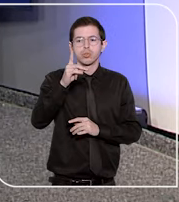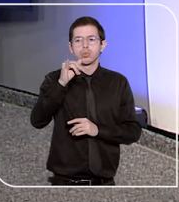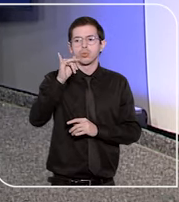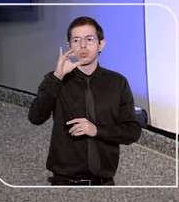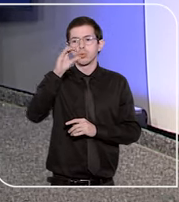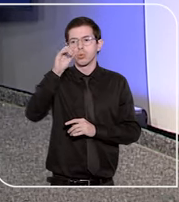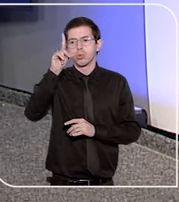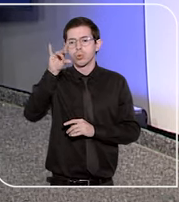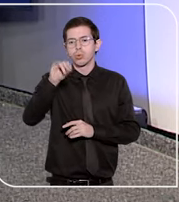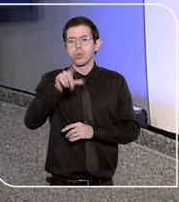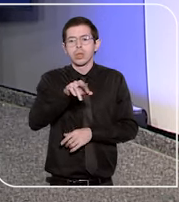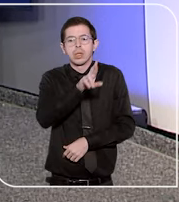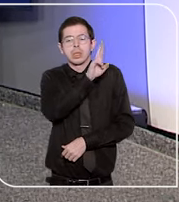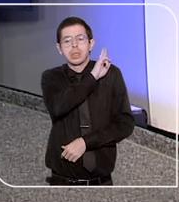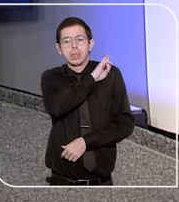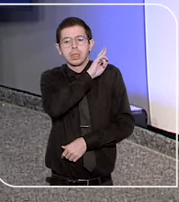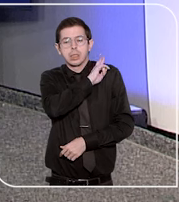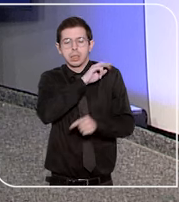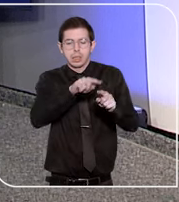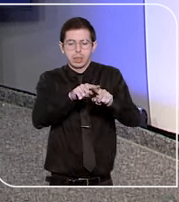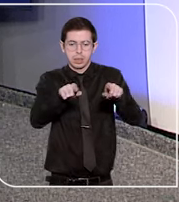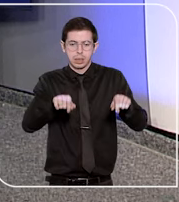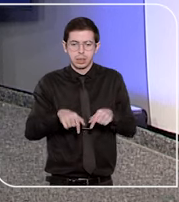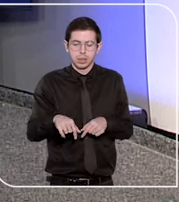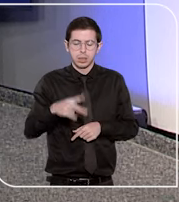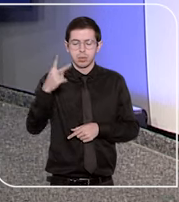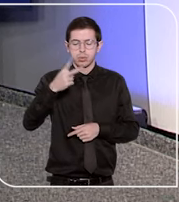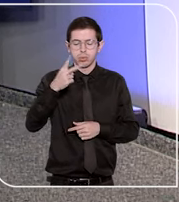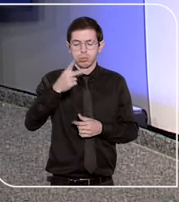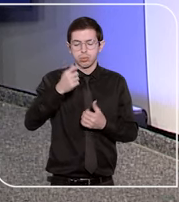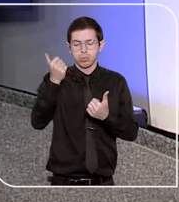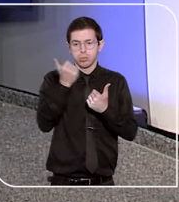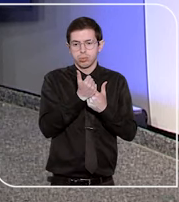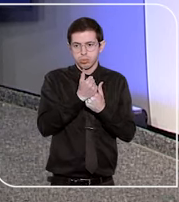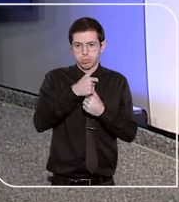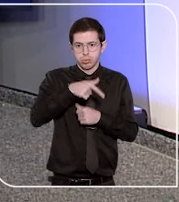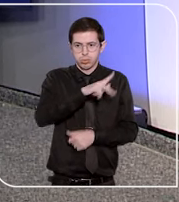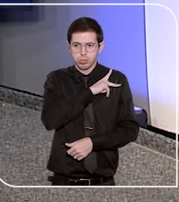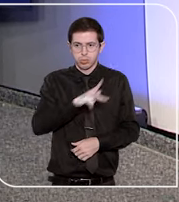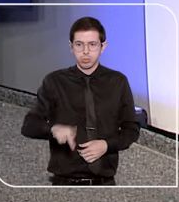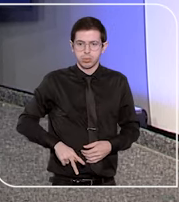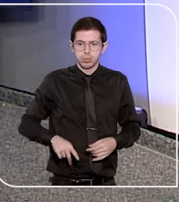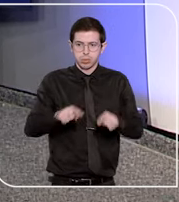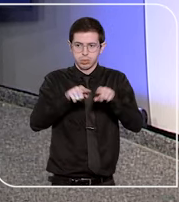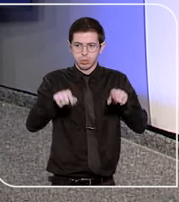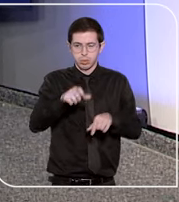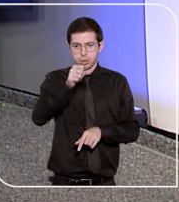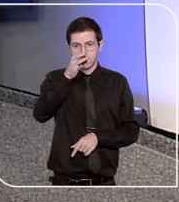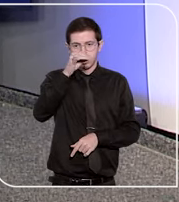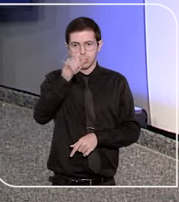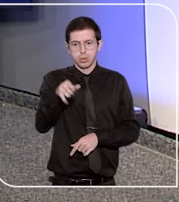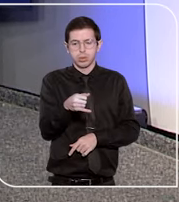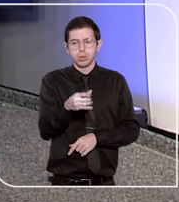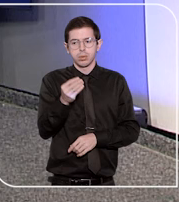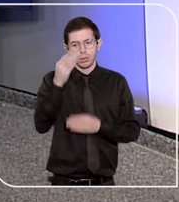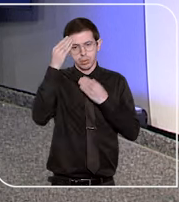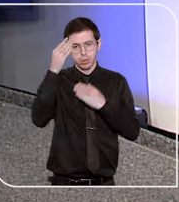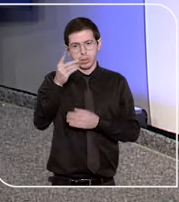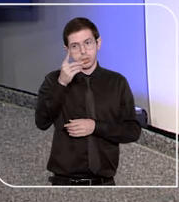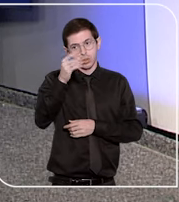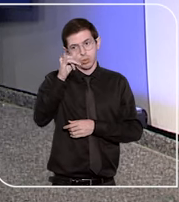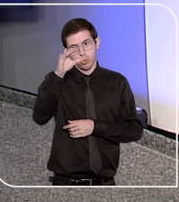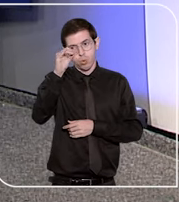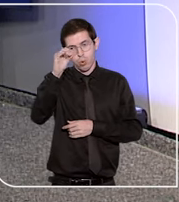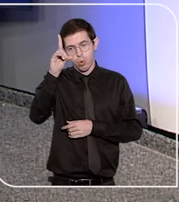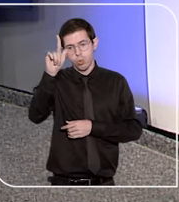Werneck, ele que é chefe de gabinete da vice-presidência aqui do Superior Tribunal de Justiça. Muitíssimo obrigada, doutor Diogo. Estou muito feliz